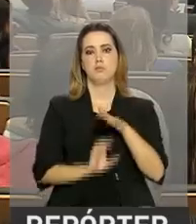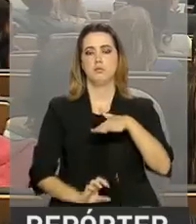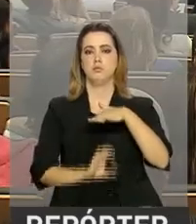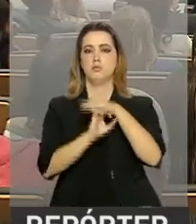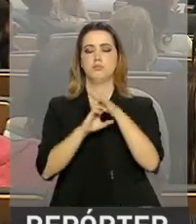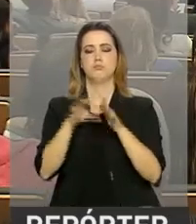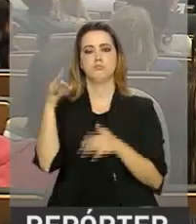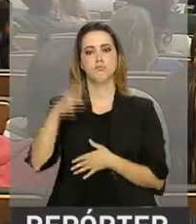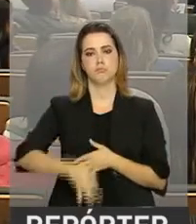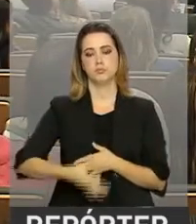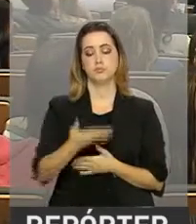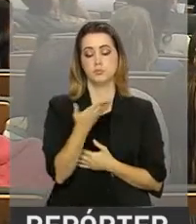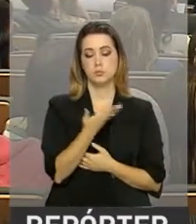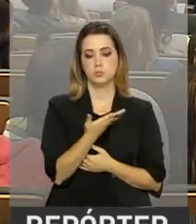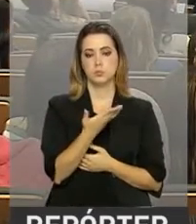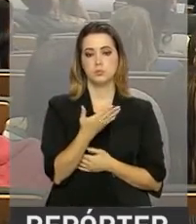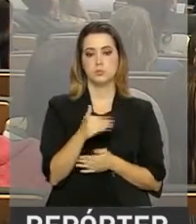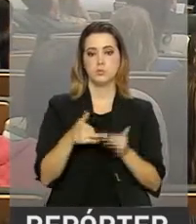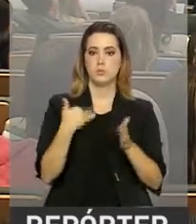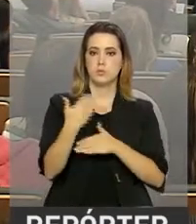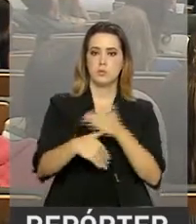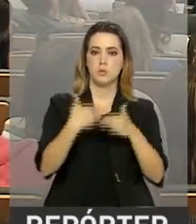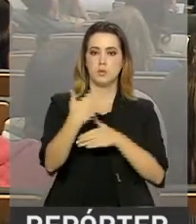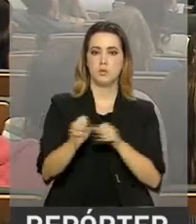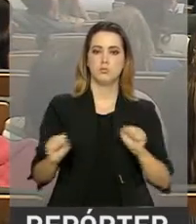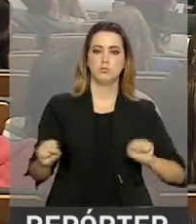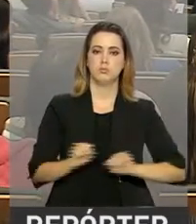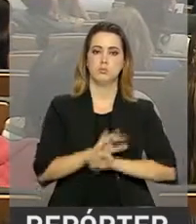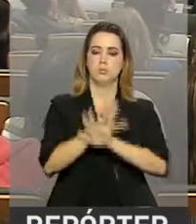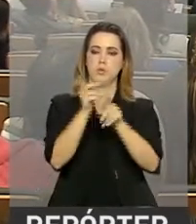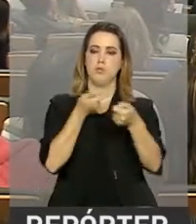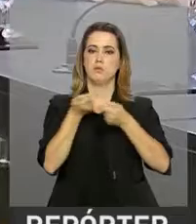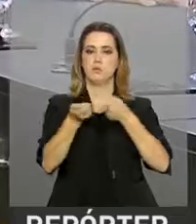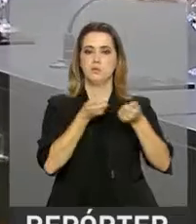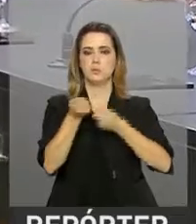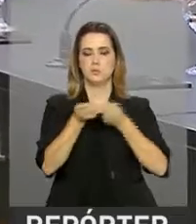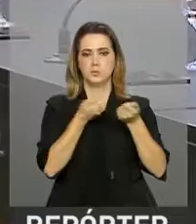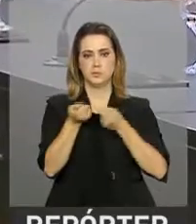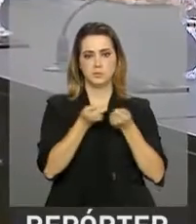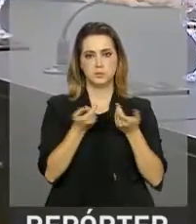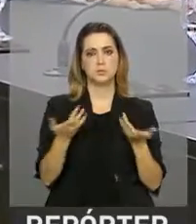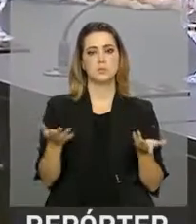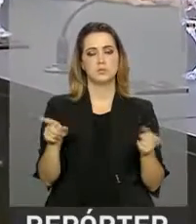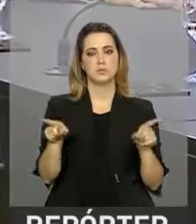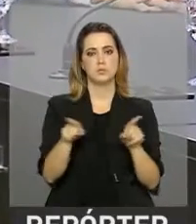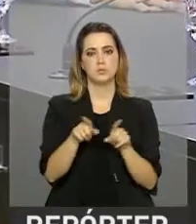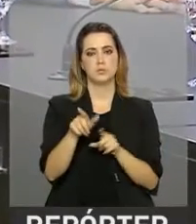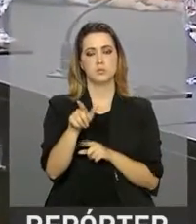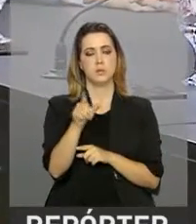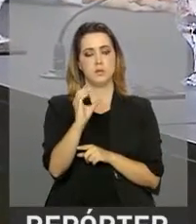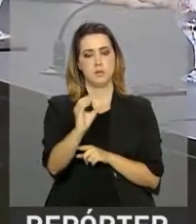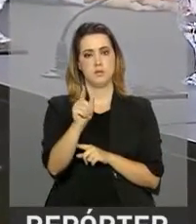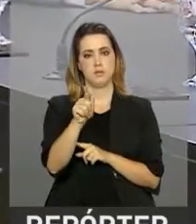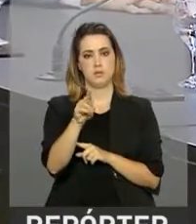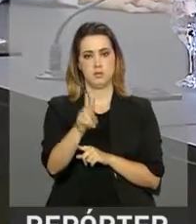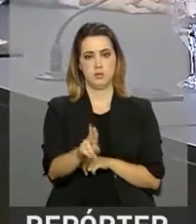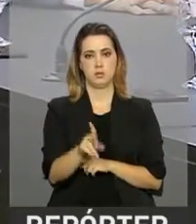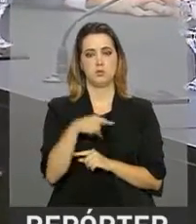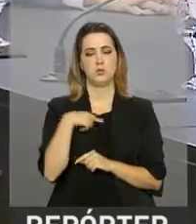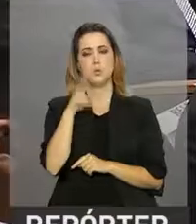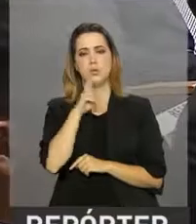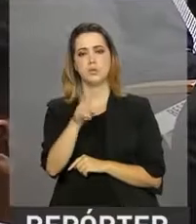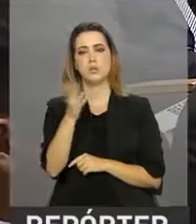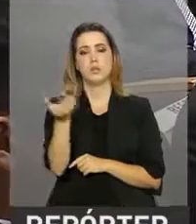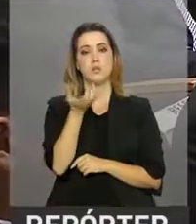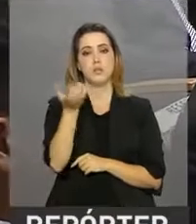é preciso iniciativa do ministério da transparência fiscalização e controladoria geral da união visa valorizar